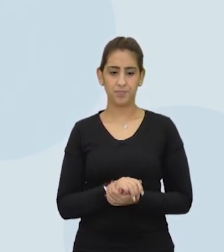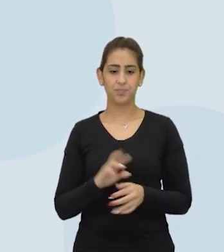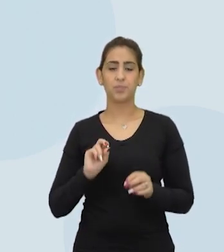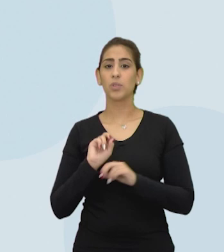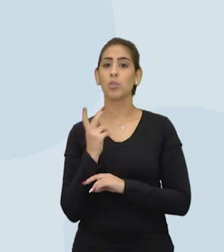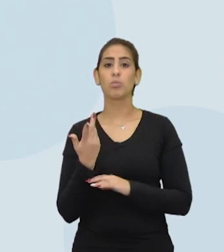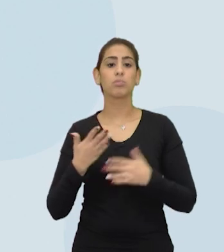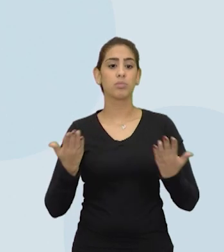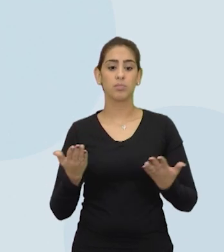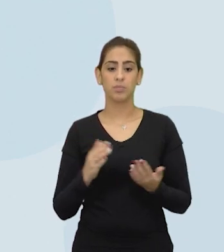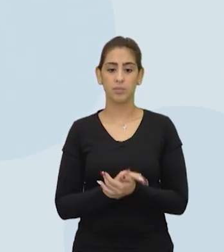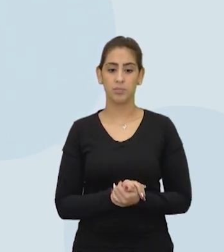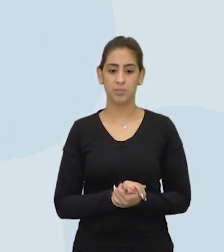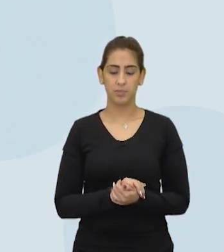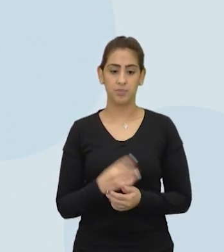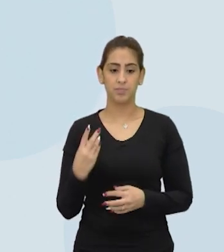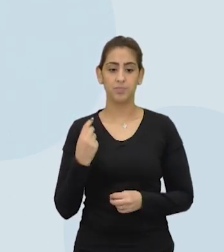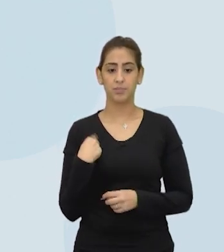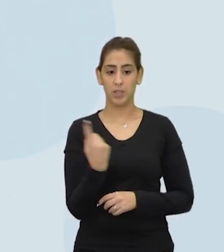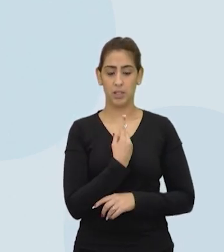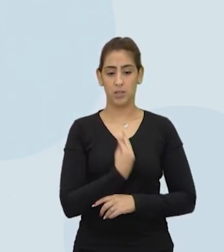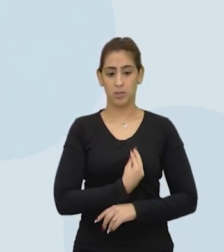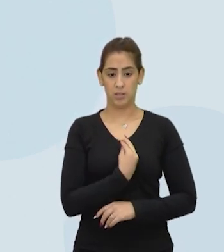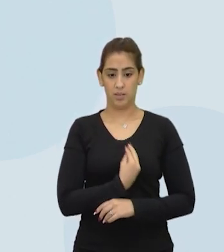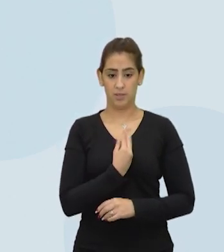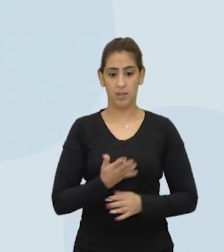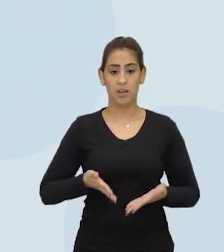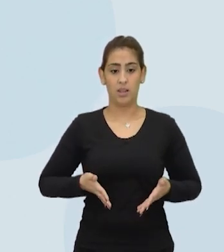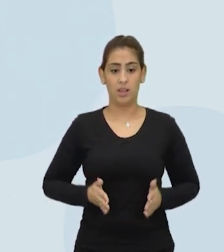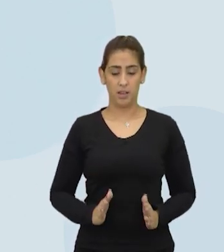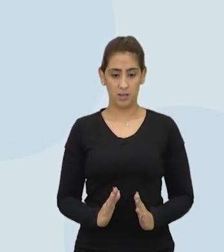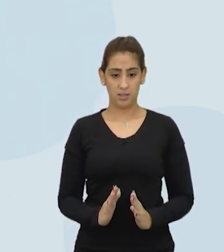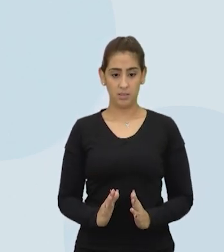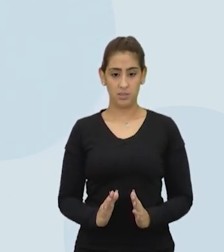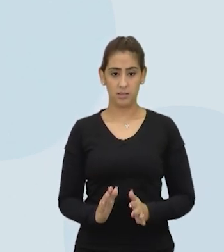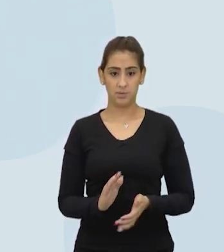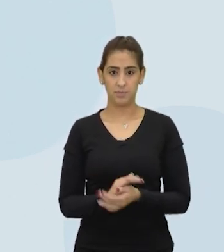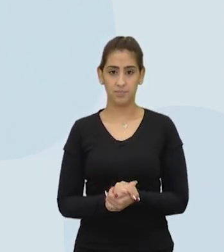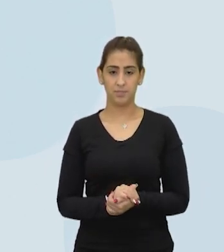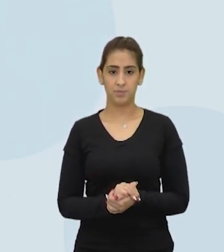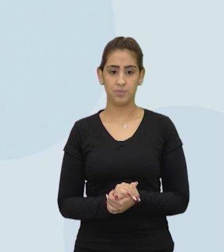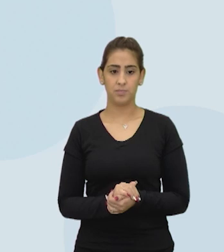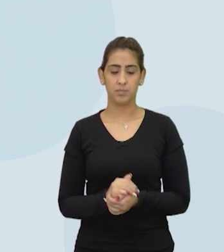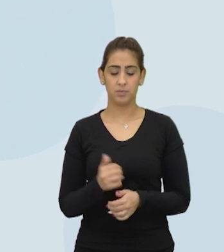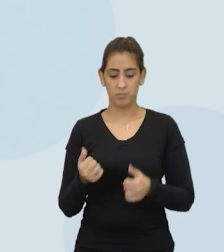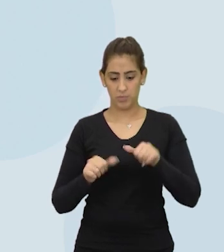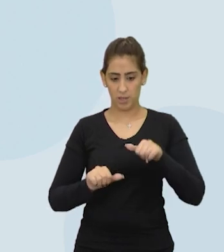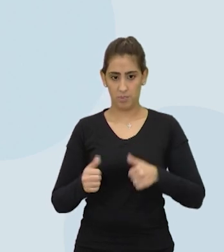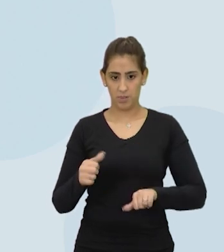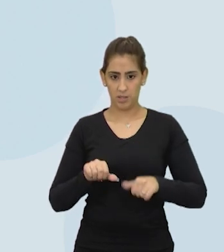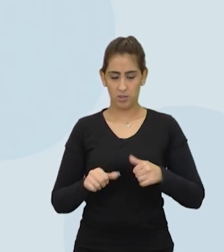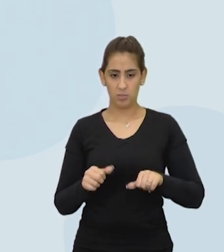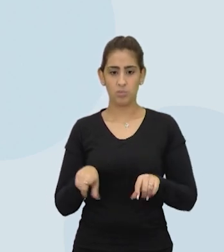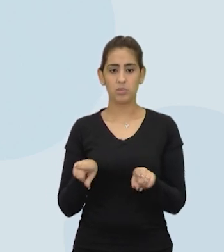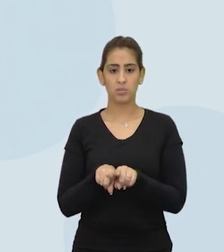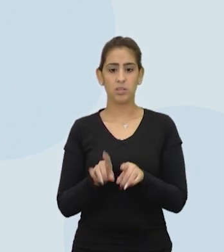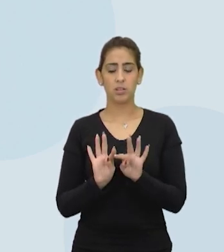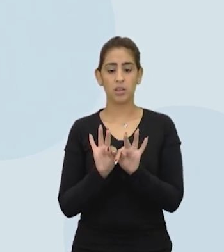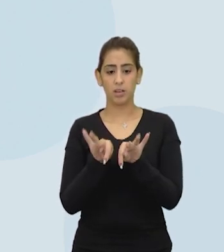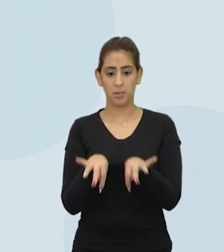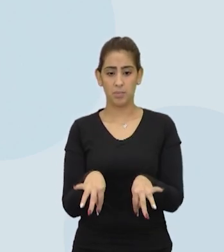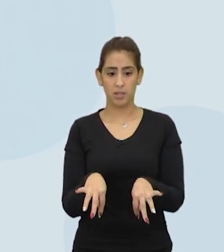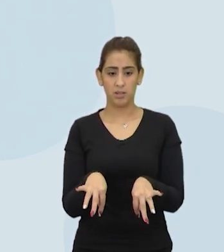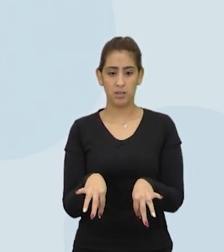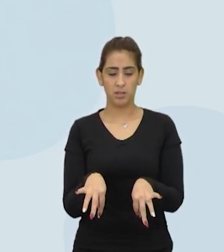seja, ele está falando que a nossa vida nasce... da composição de elementos químicos e termina,